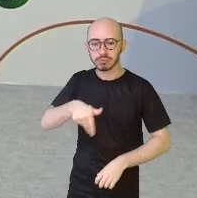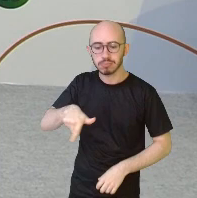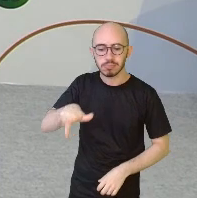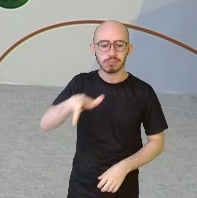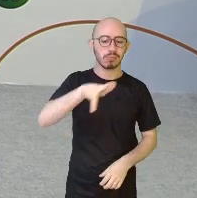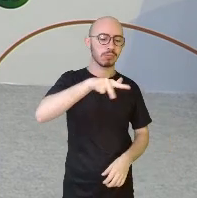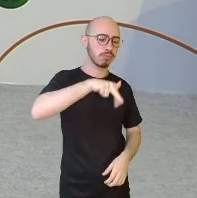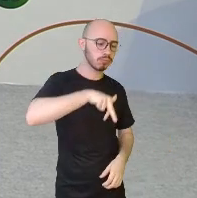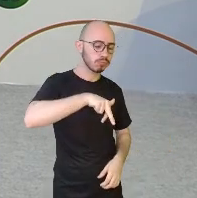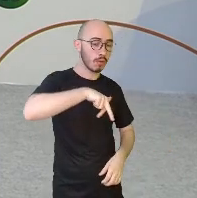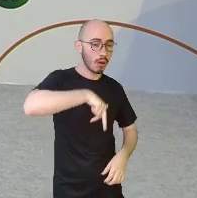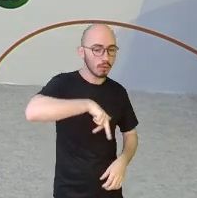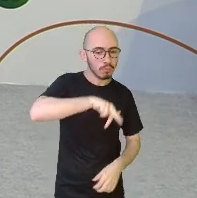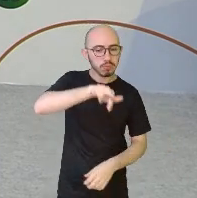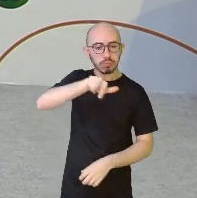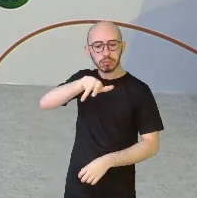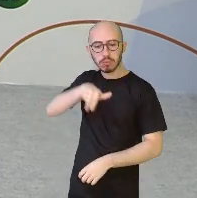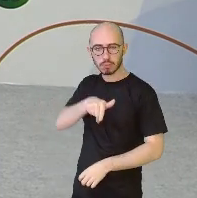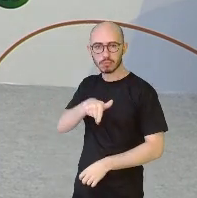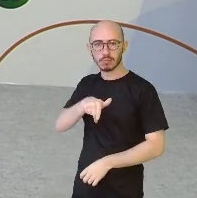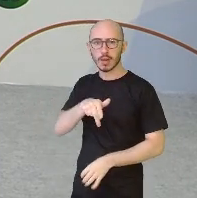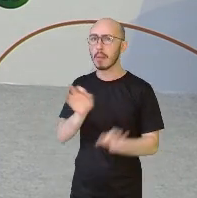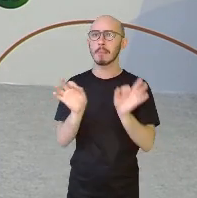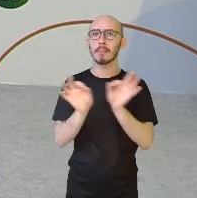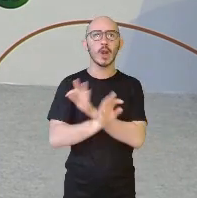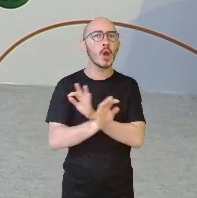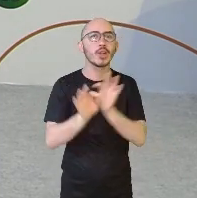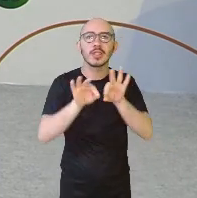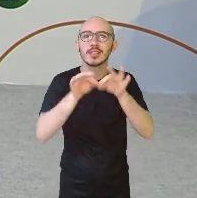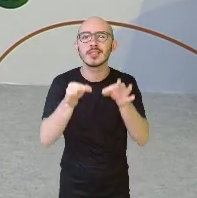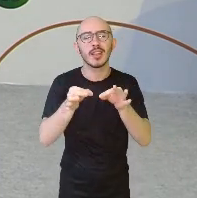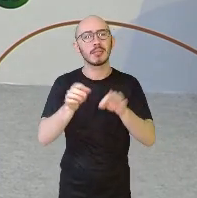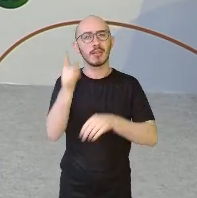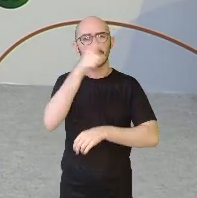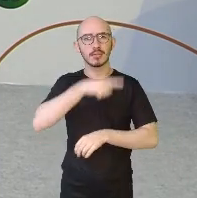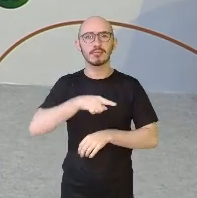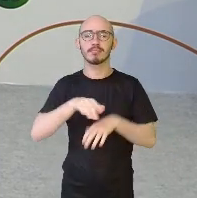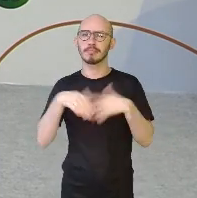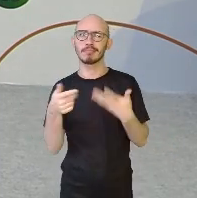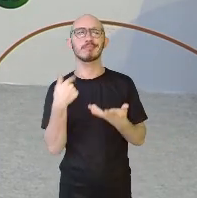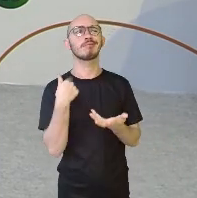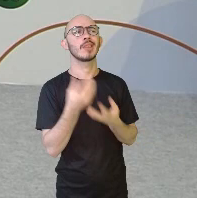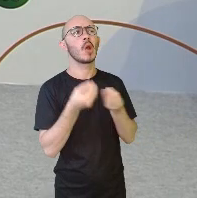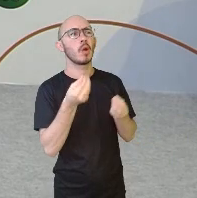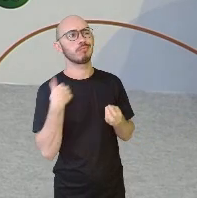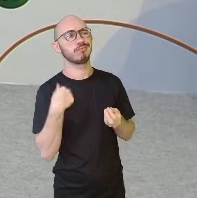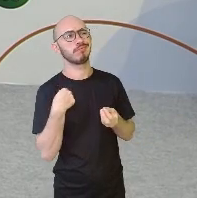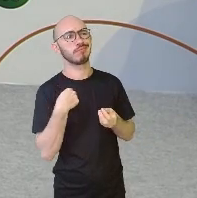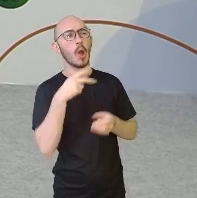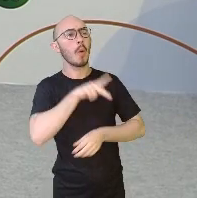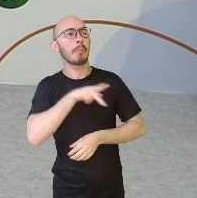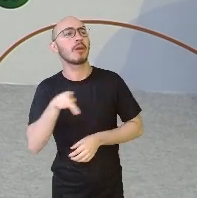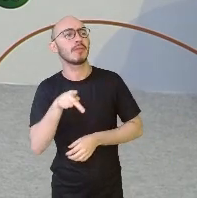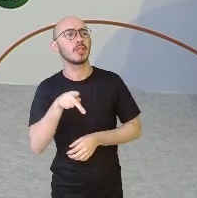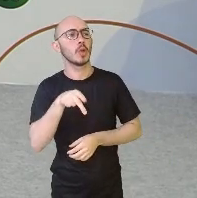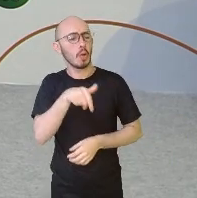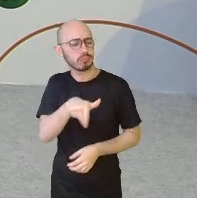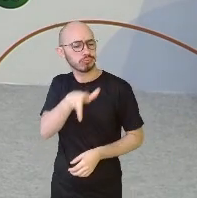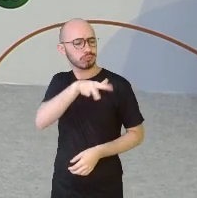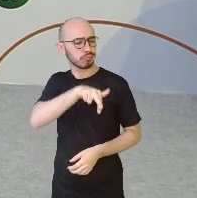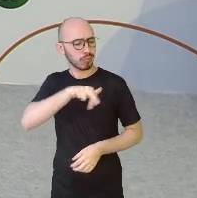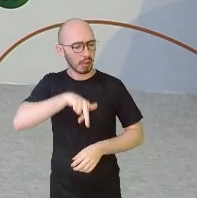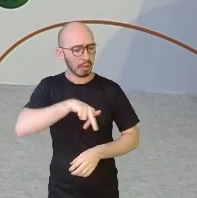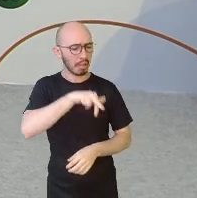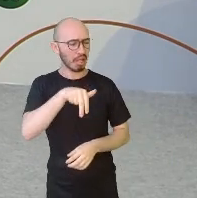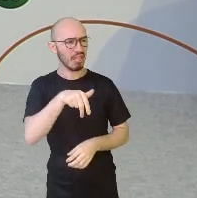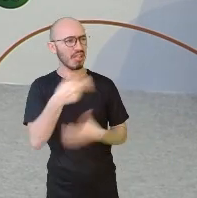puxou. É só isso. Aí você pode pensar assim, beleza, o professor está fazendo a meia-lua de frente, o que é que isso tem a ver com o frevo?